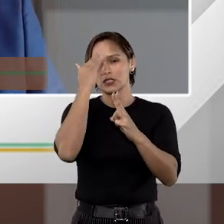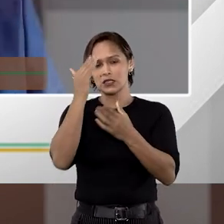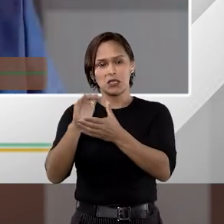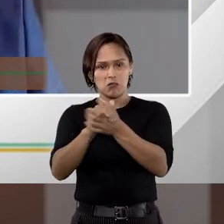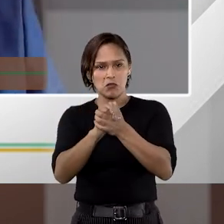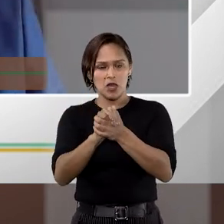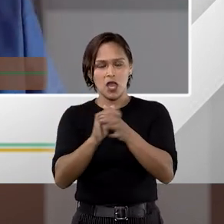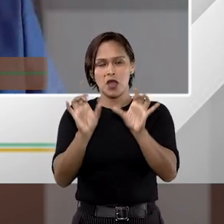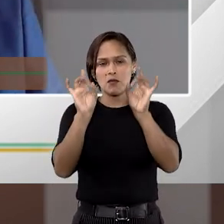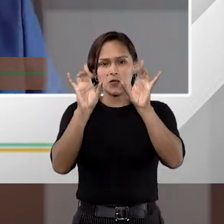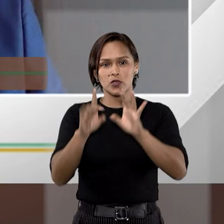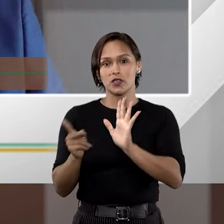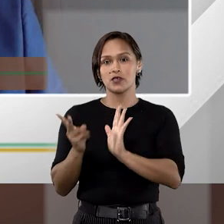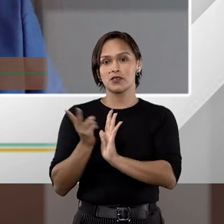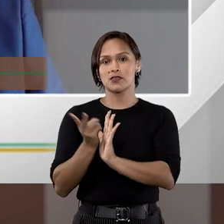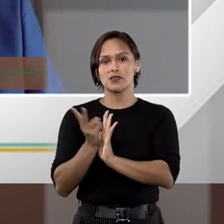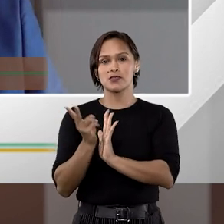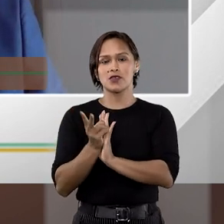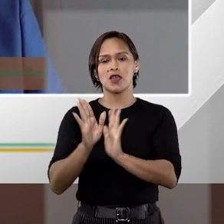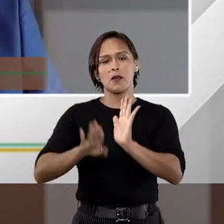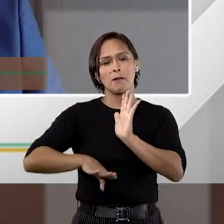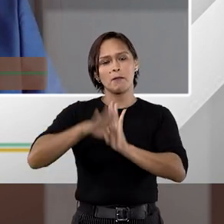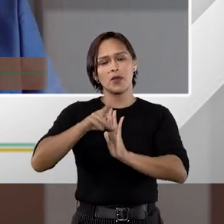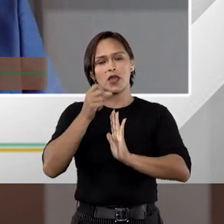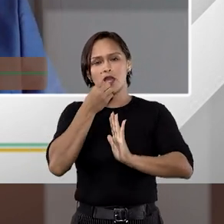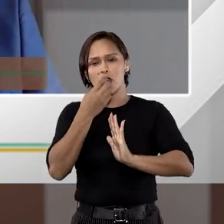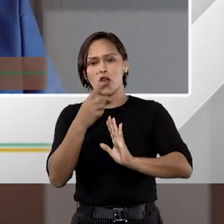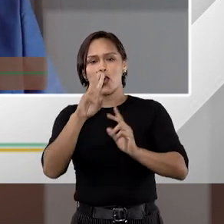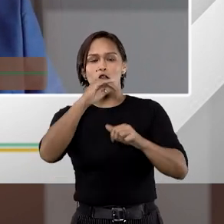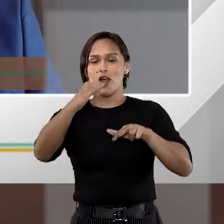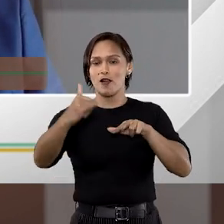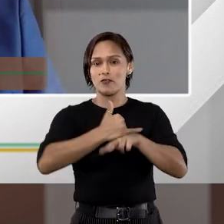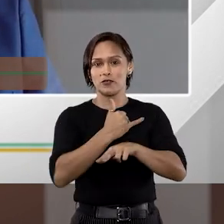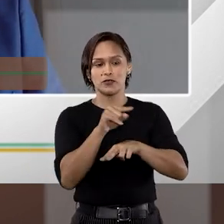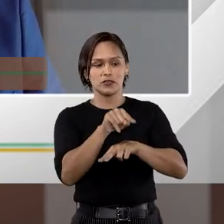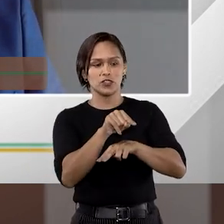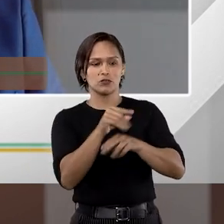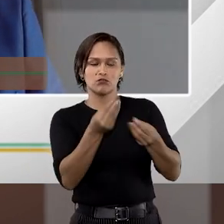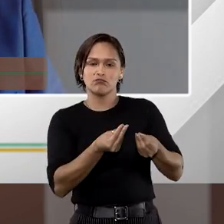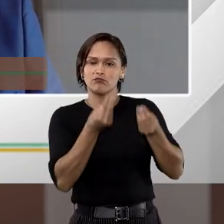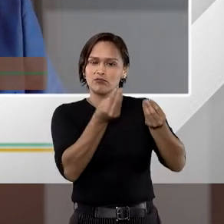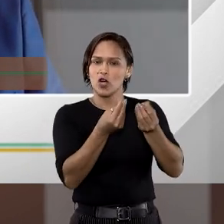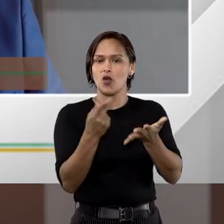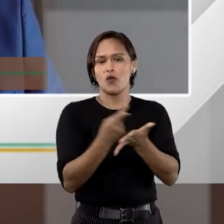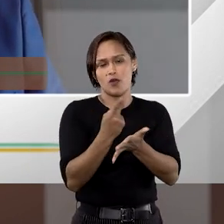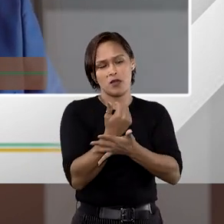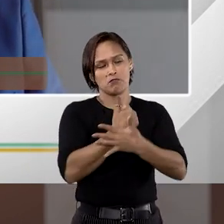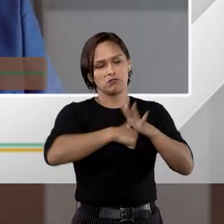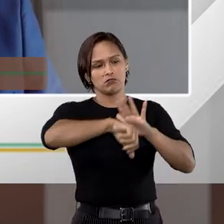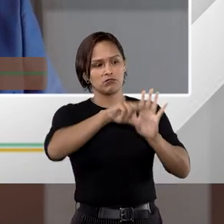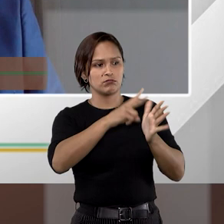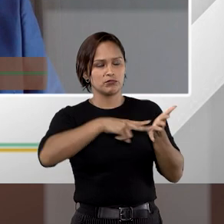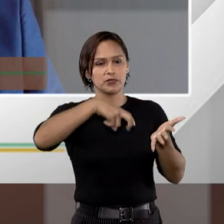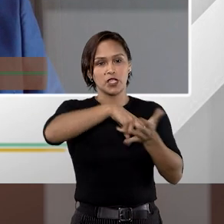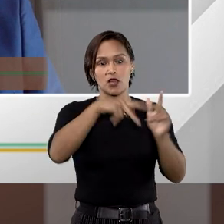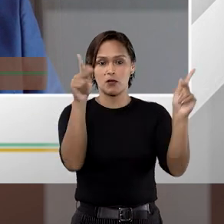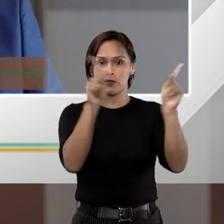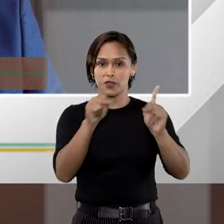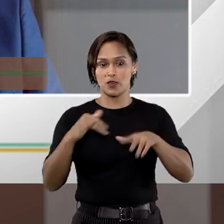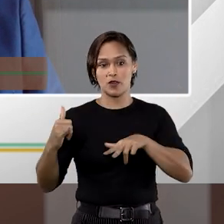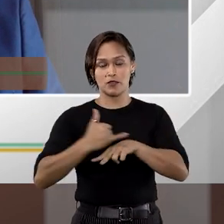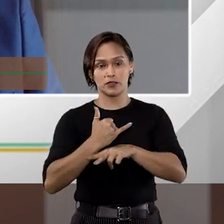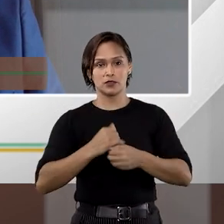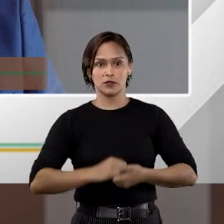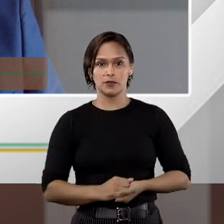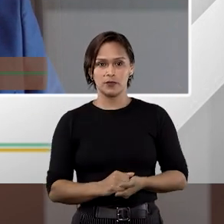né priorizando-se Sempre assim mais beneficiam as vítimas quando a infração penal estiverem um sujeito passivo